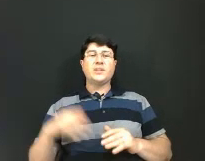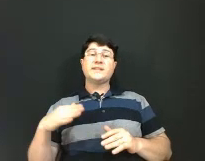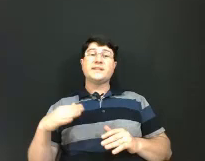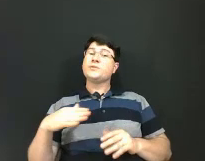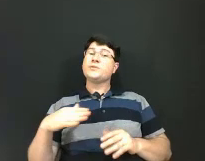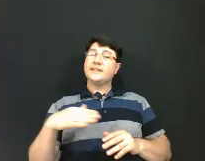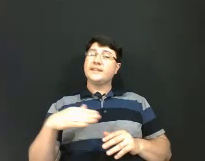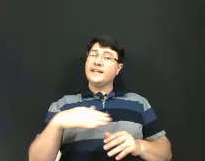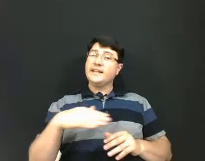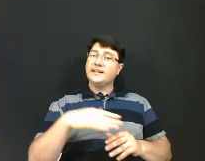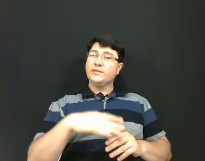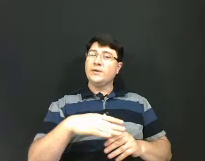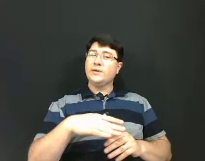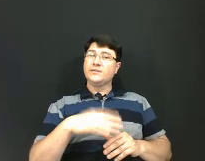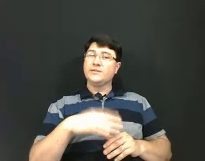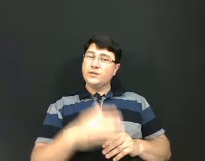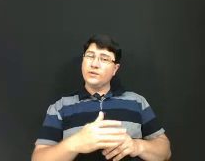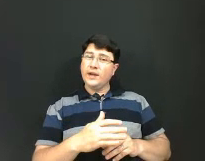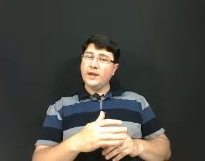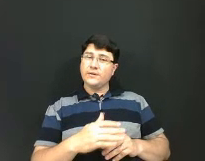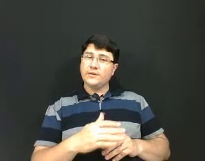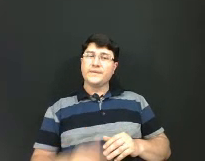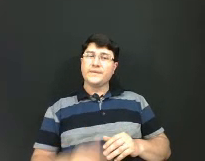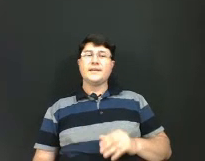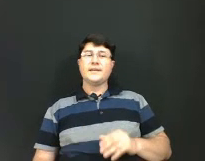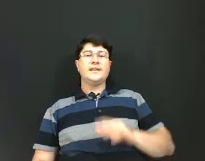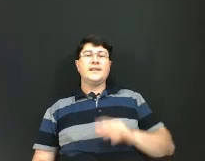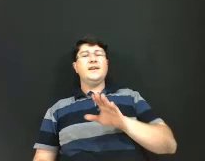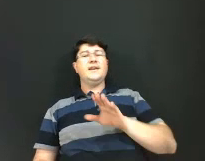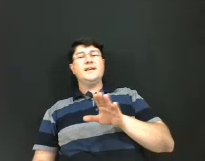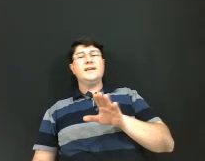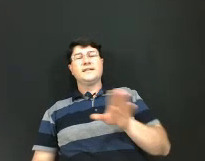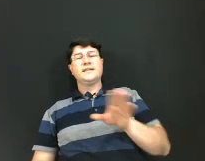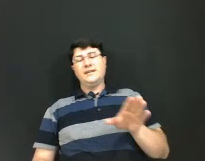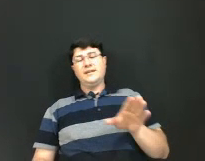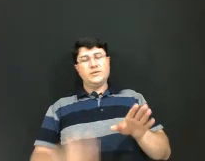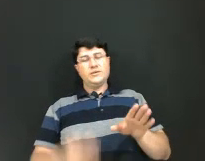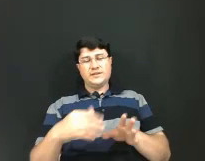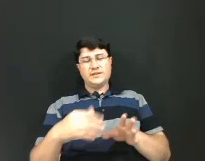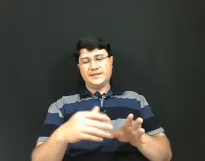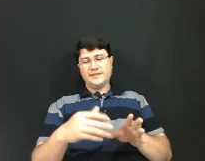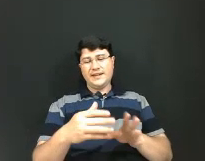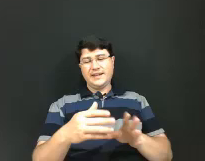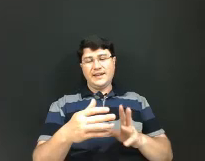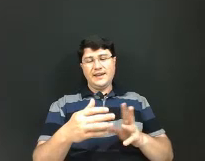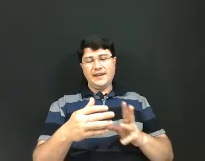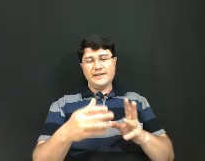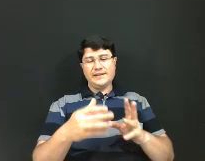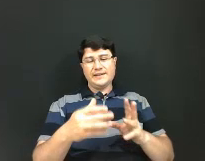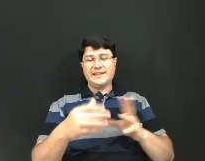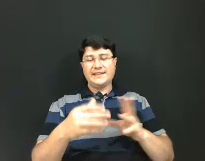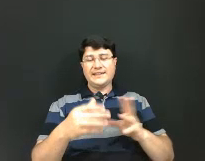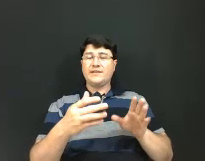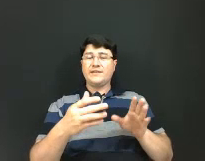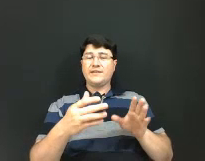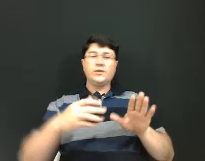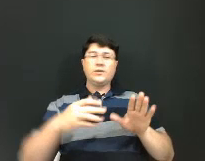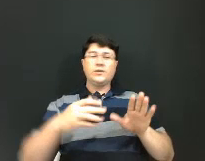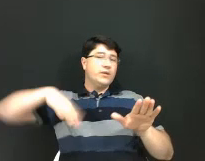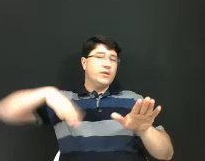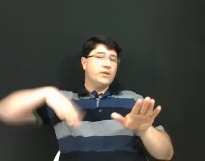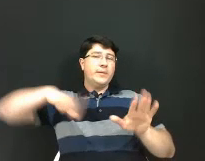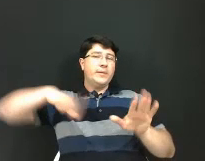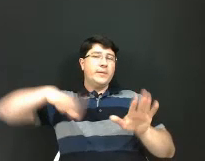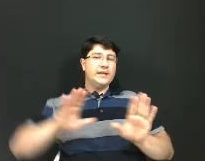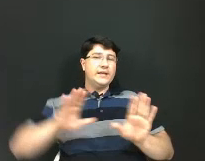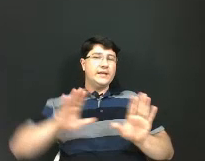a gente está passando por Santa Catarina no litoral. E eu sei que na sentença estava falando do